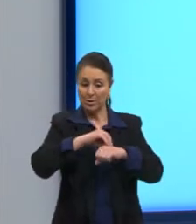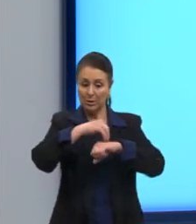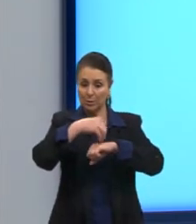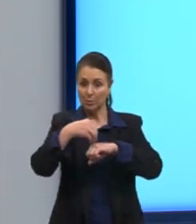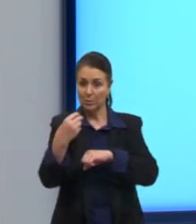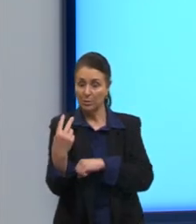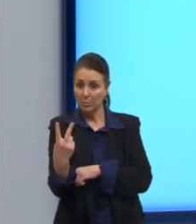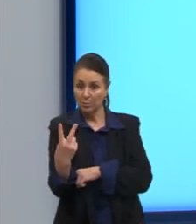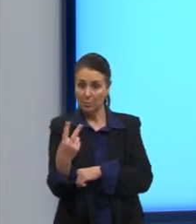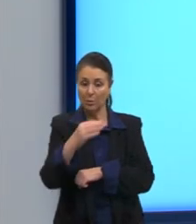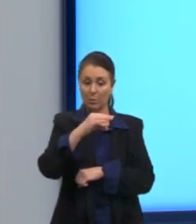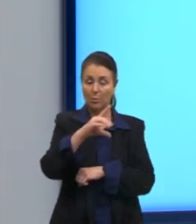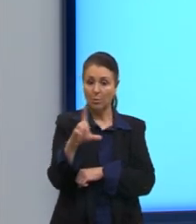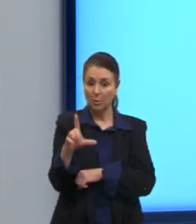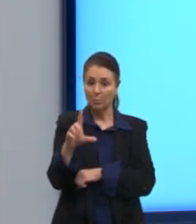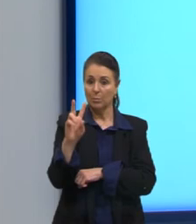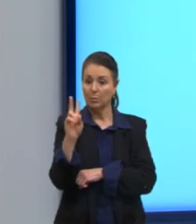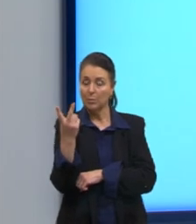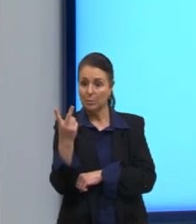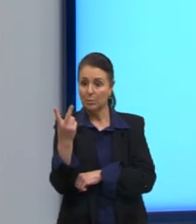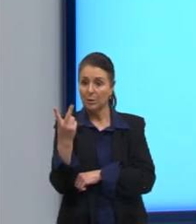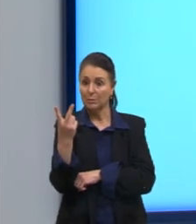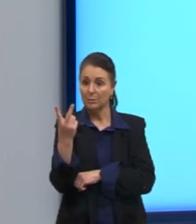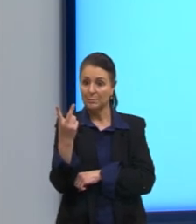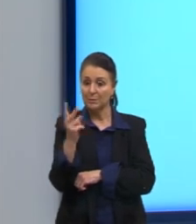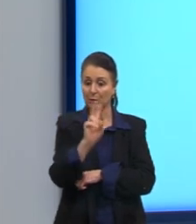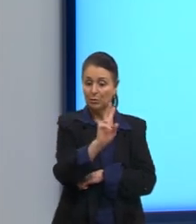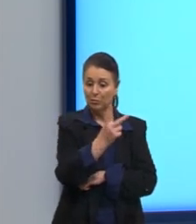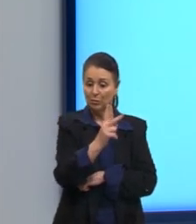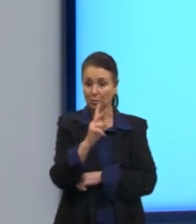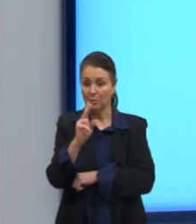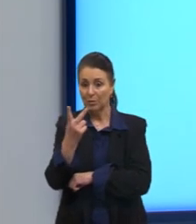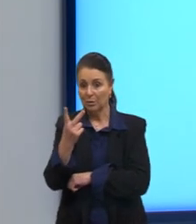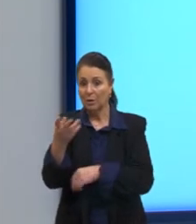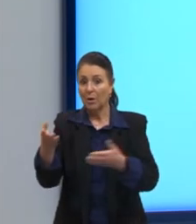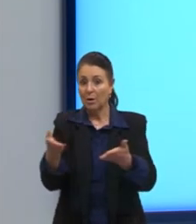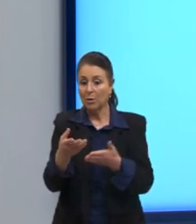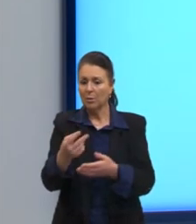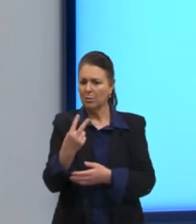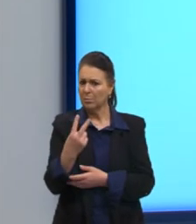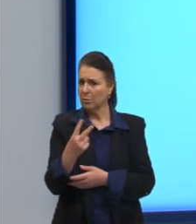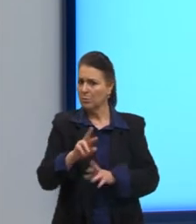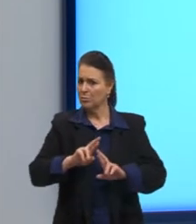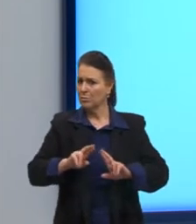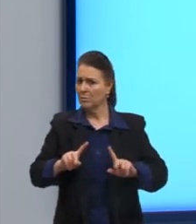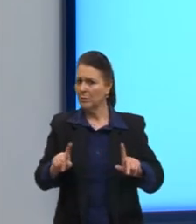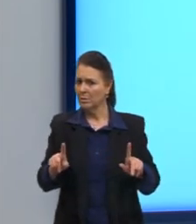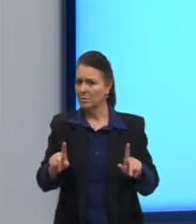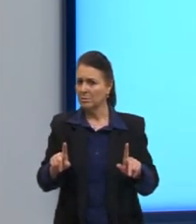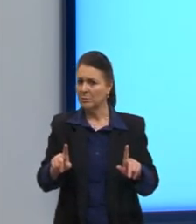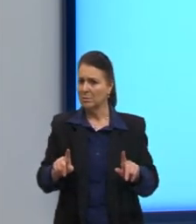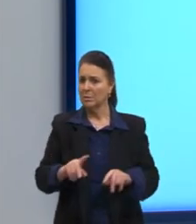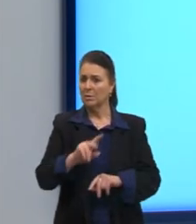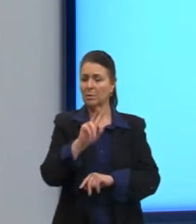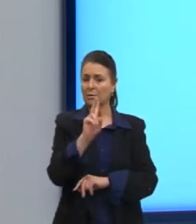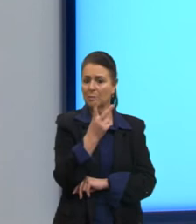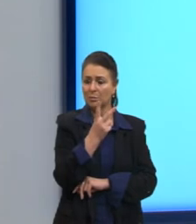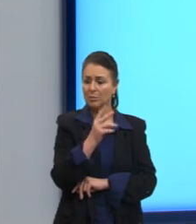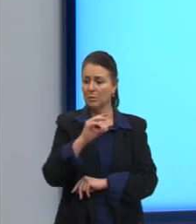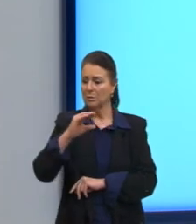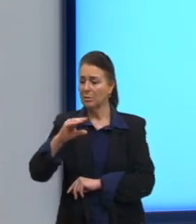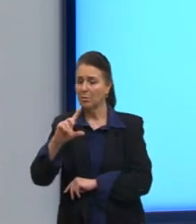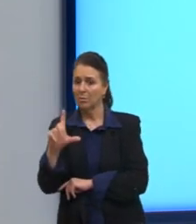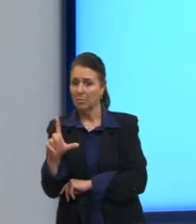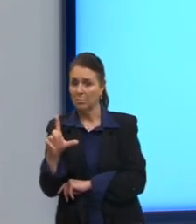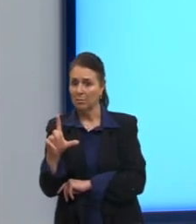né claro com cloro hidrogênio com hidrogênio certo mas agora eu tenho dois diferentes né Eu tenho um hidrogênio eu tenho cloro Então